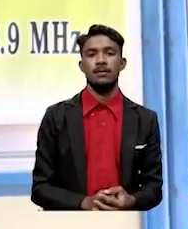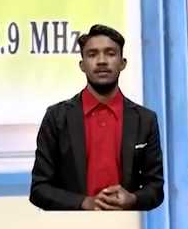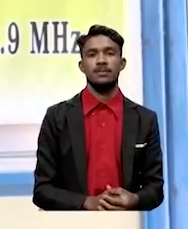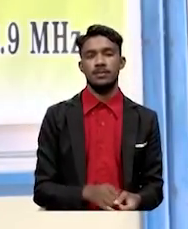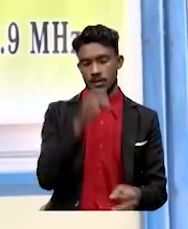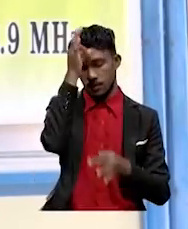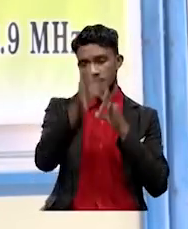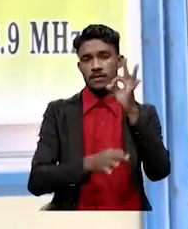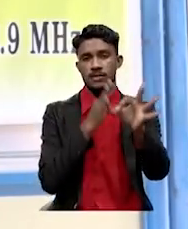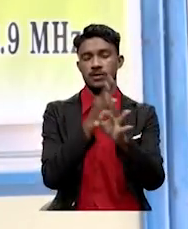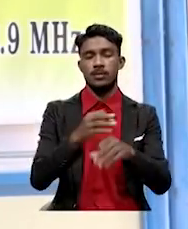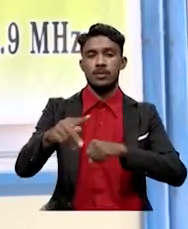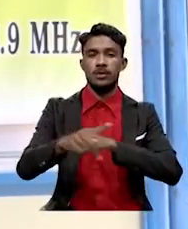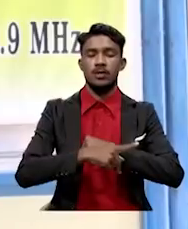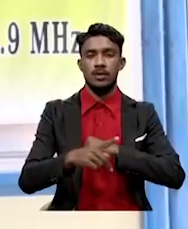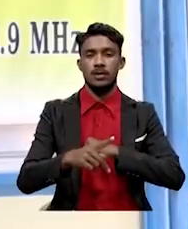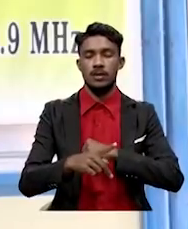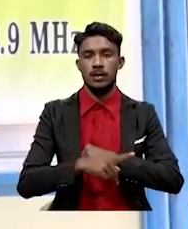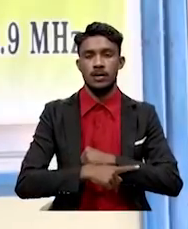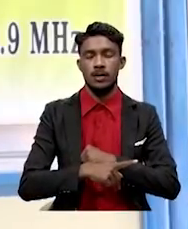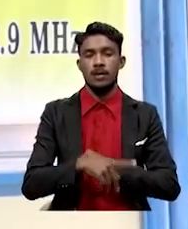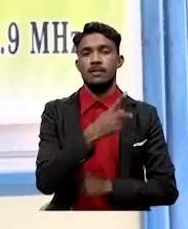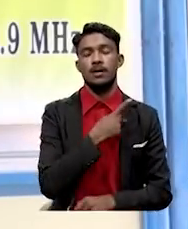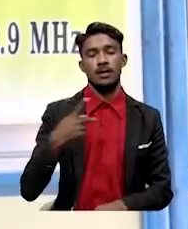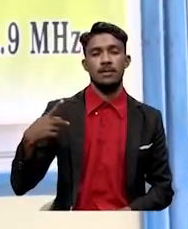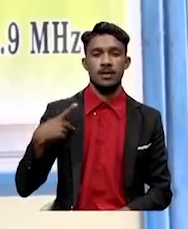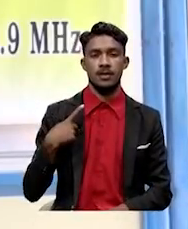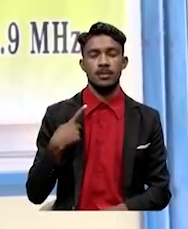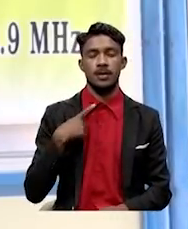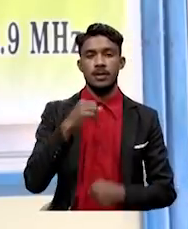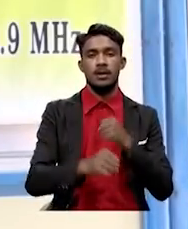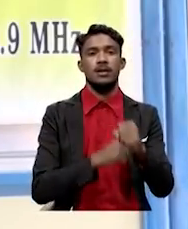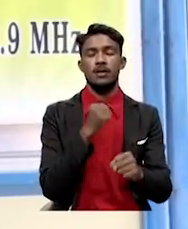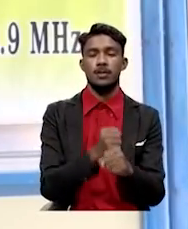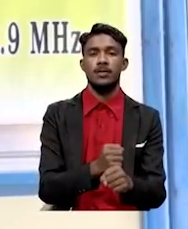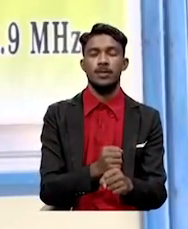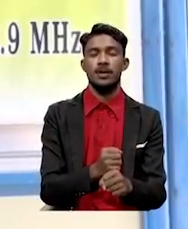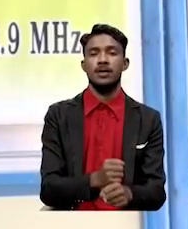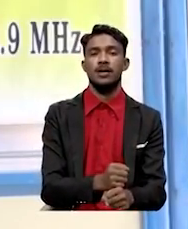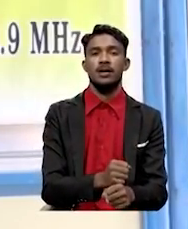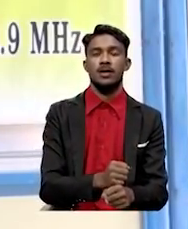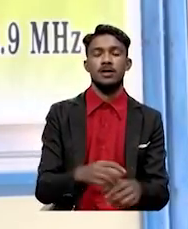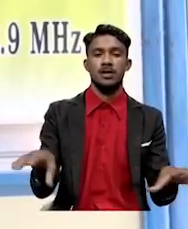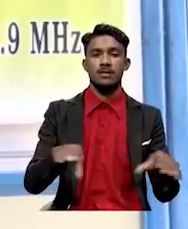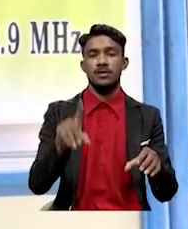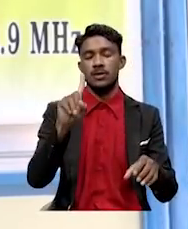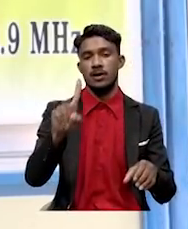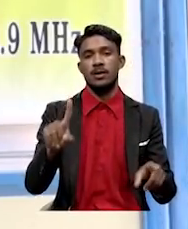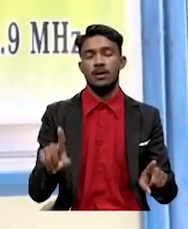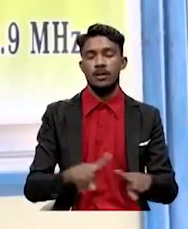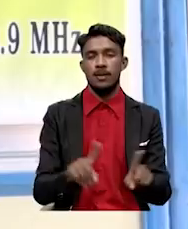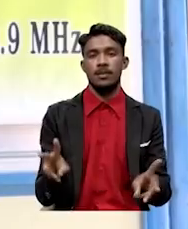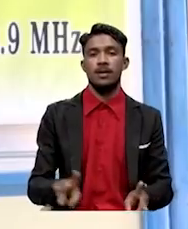Confiança política das bancadas parlamentares para o período mandato ida. Mas ia dar lá clara, mas as